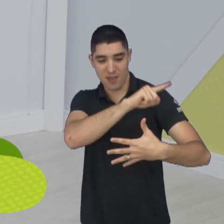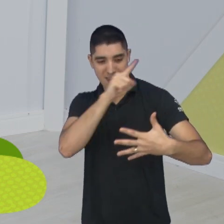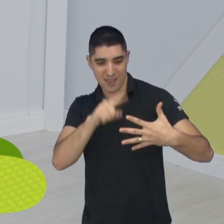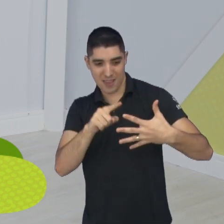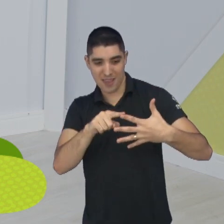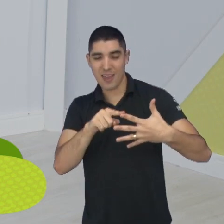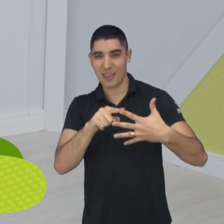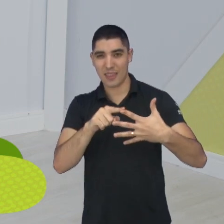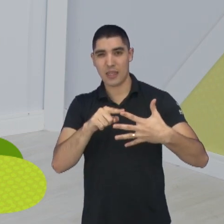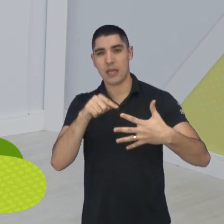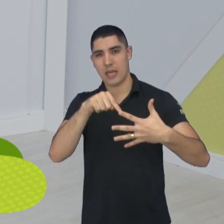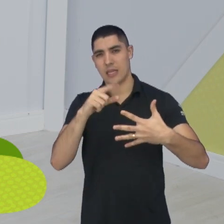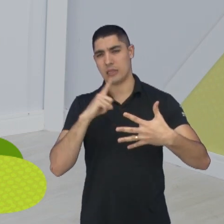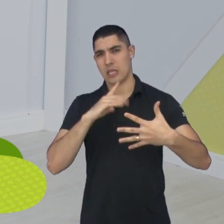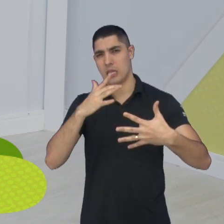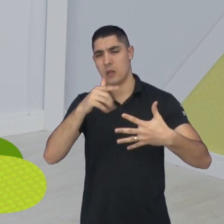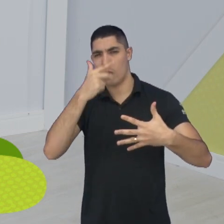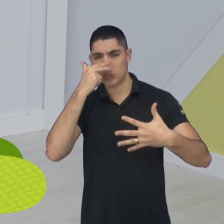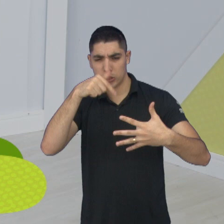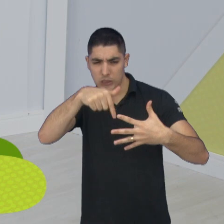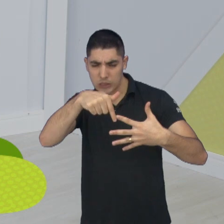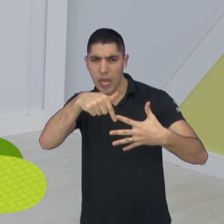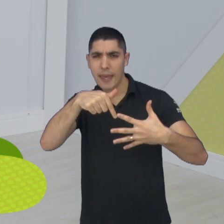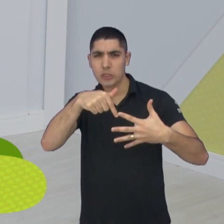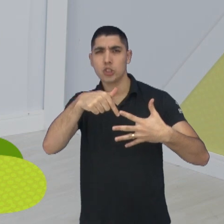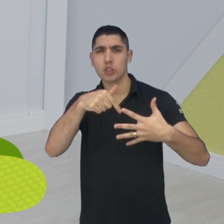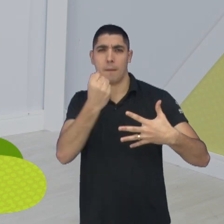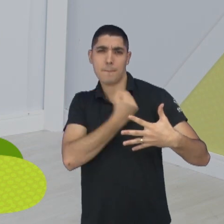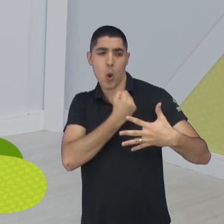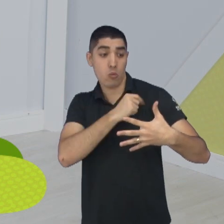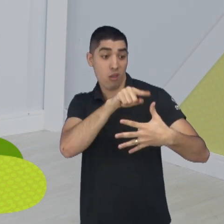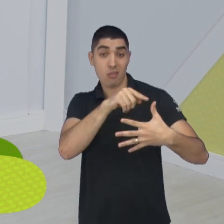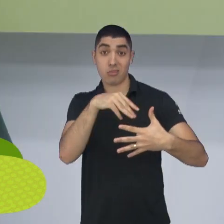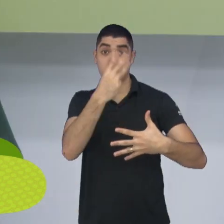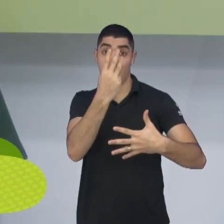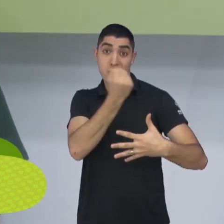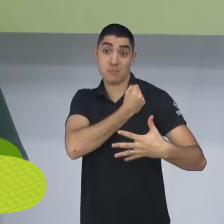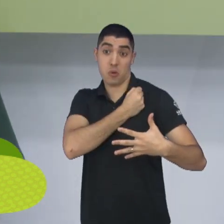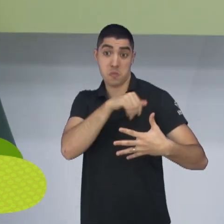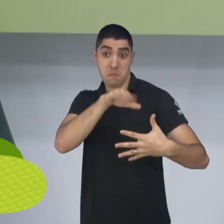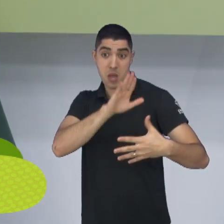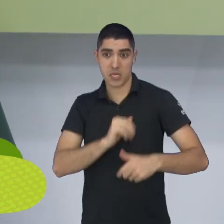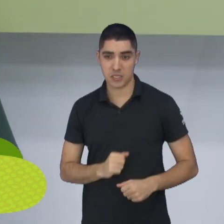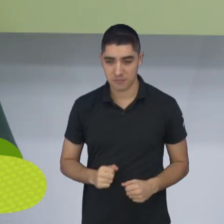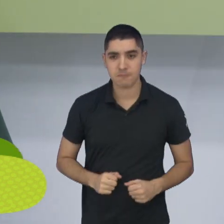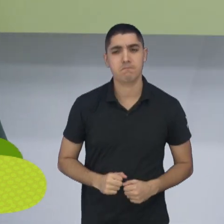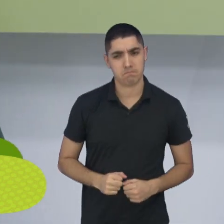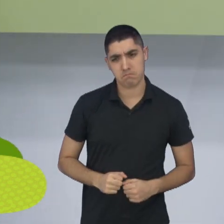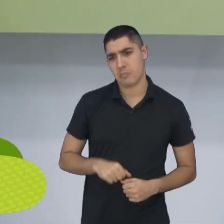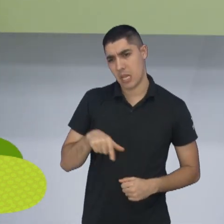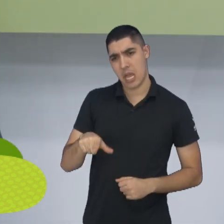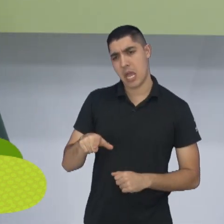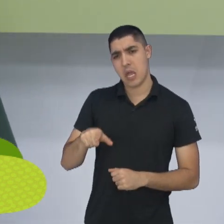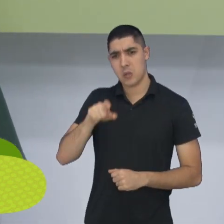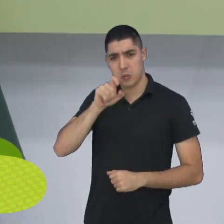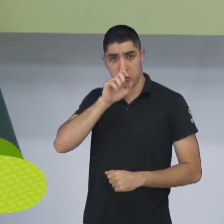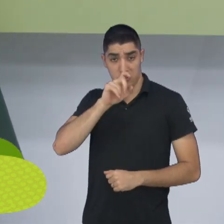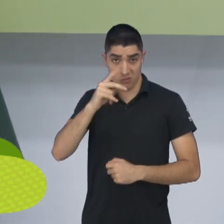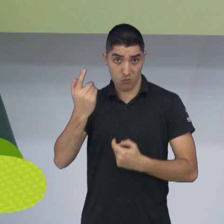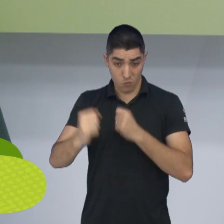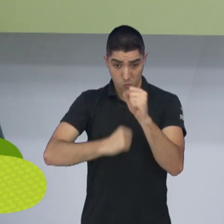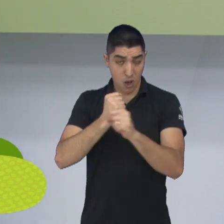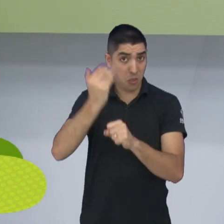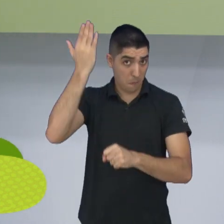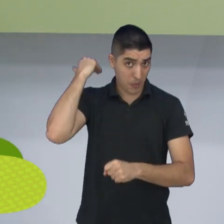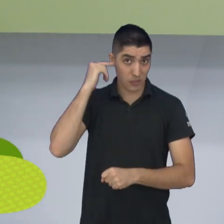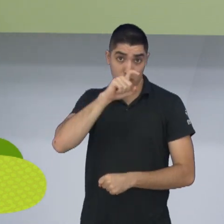segundos colocados, tem 3 ou 4 segundos colocados, já a gente vai ver, Brunão. É, de resultado magro em resultado magro, o São José ano passado saiu do